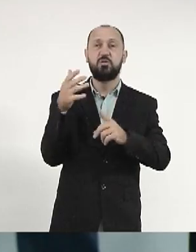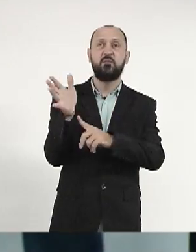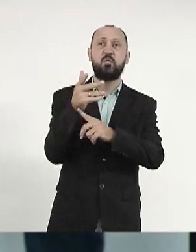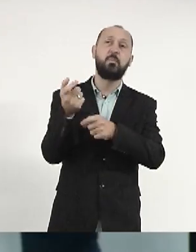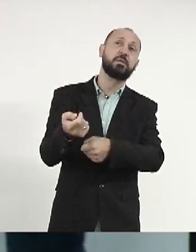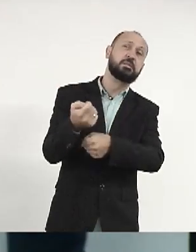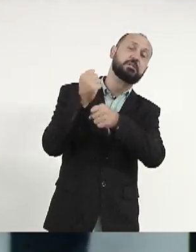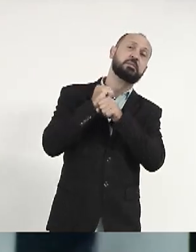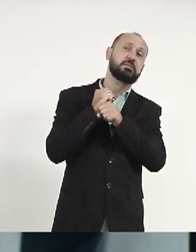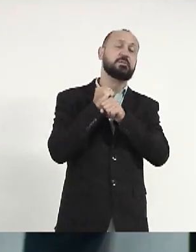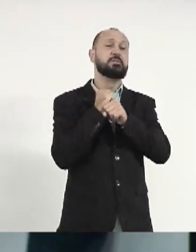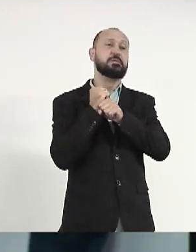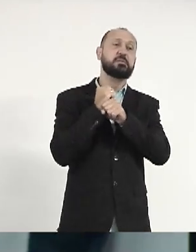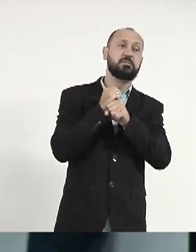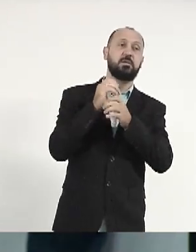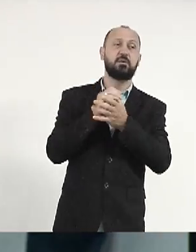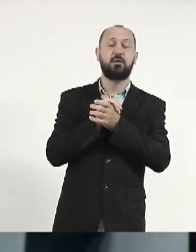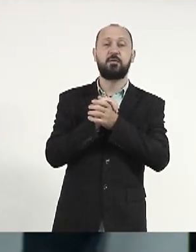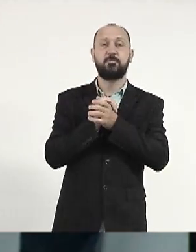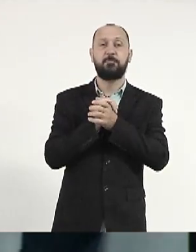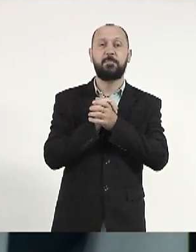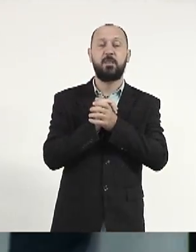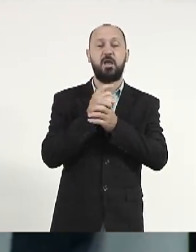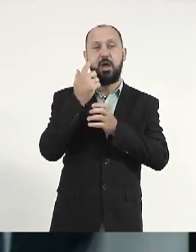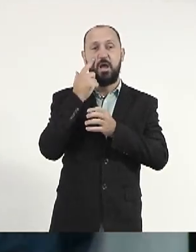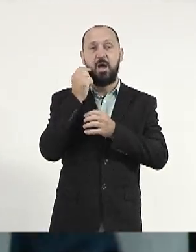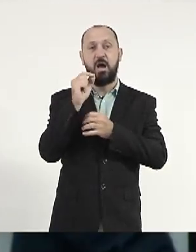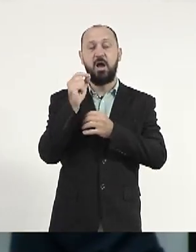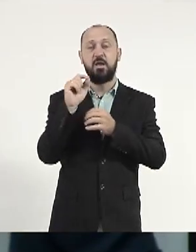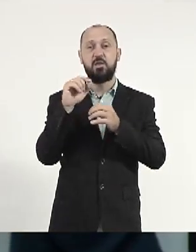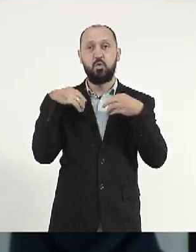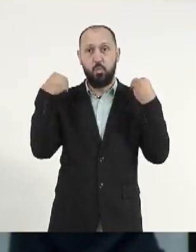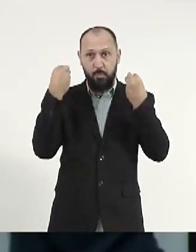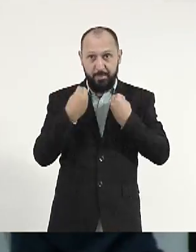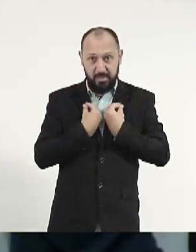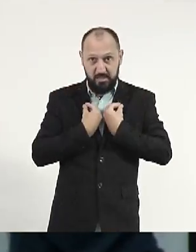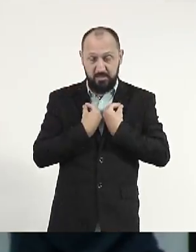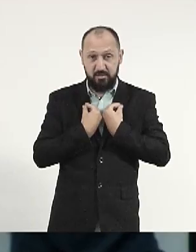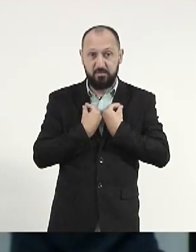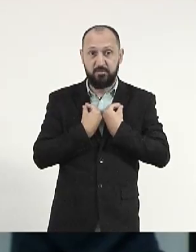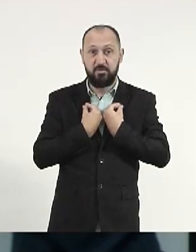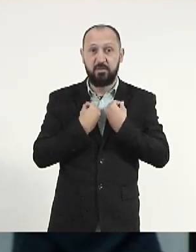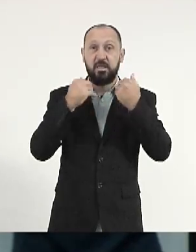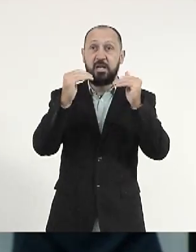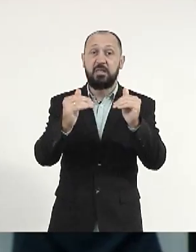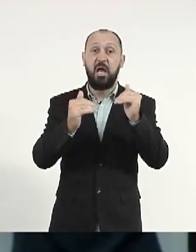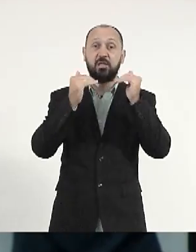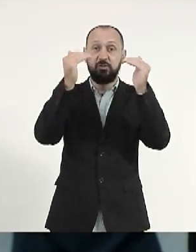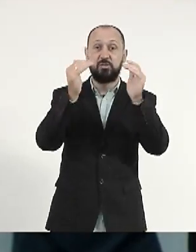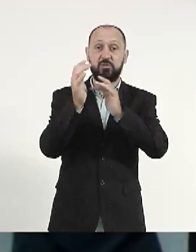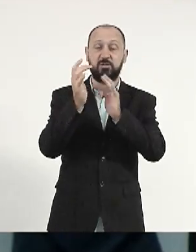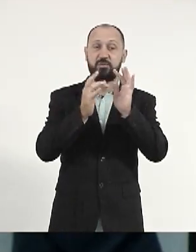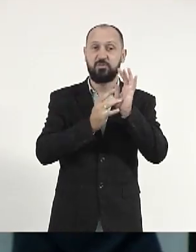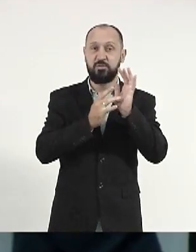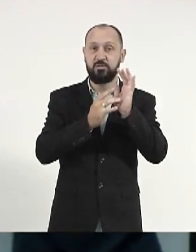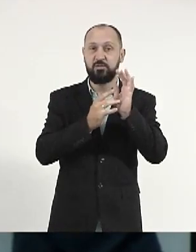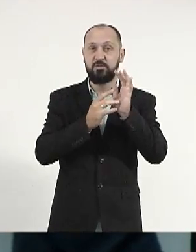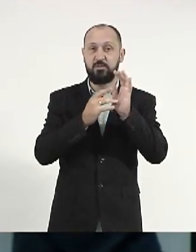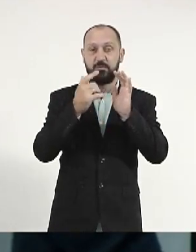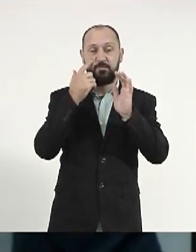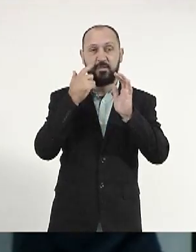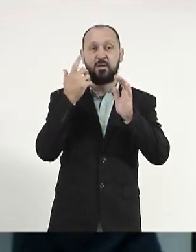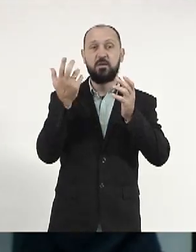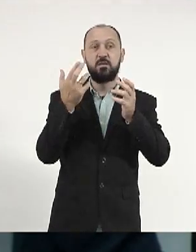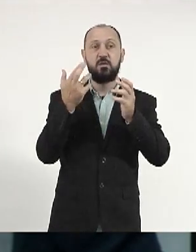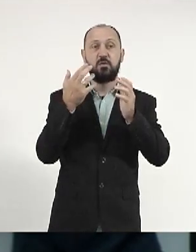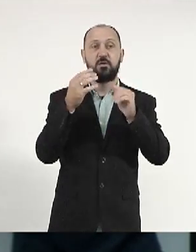bandeira. E o ministro Alexandre de Moraes, que eu acho que ele está acima de Cristo, ele não